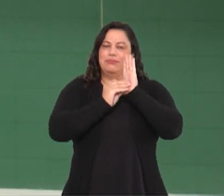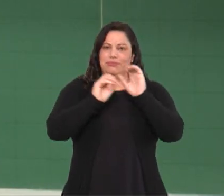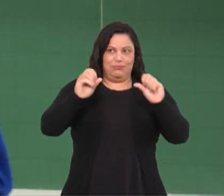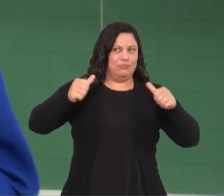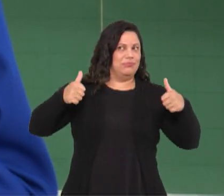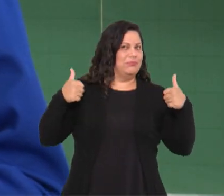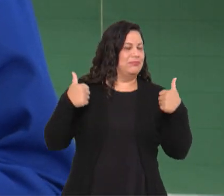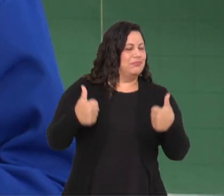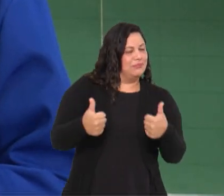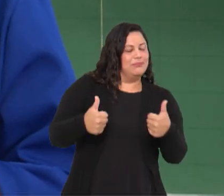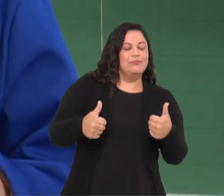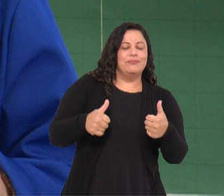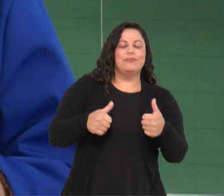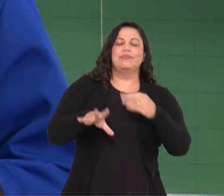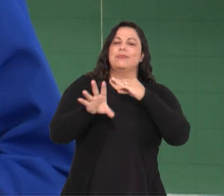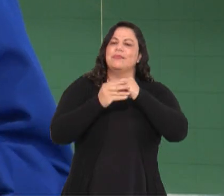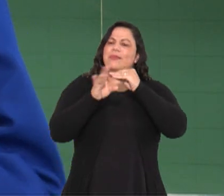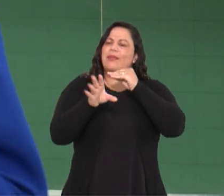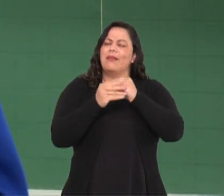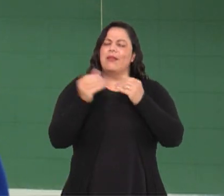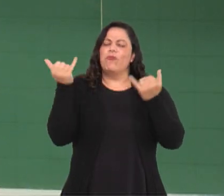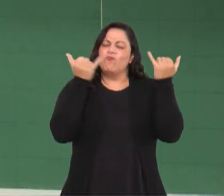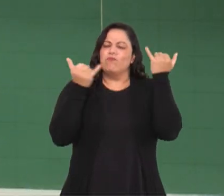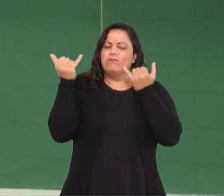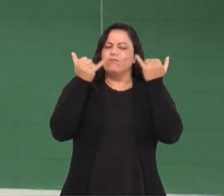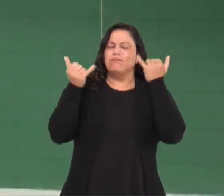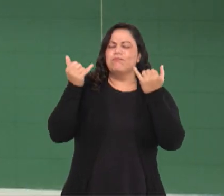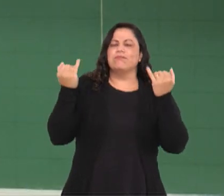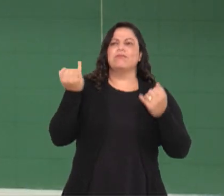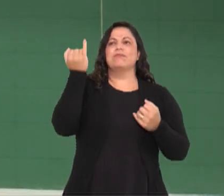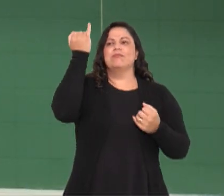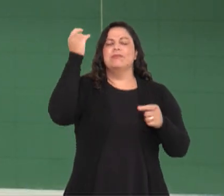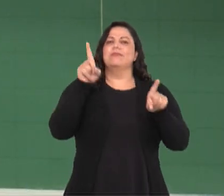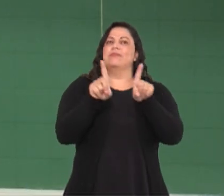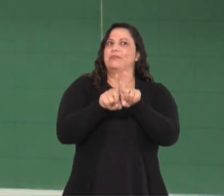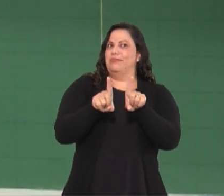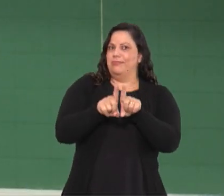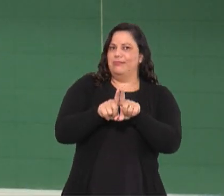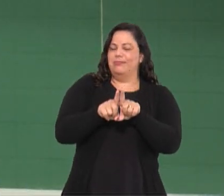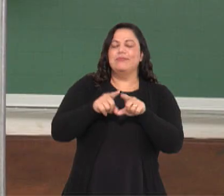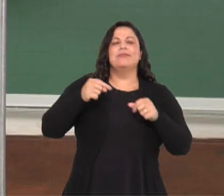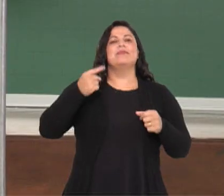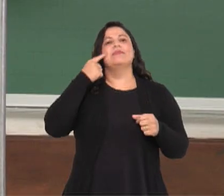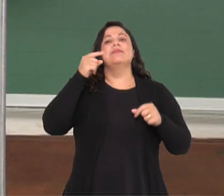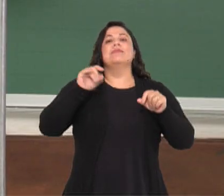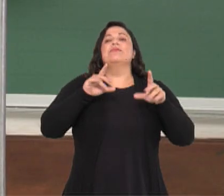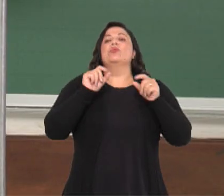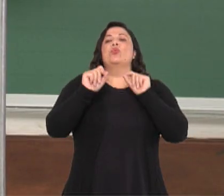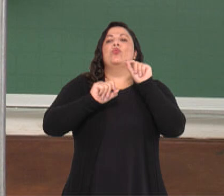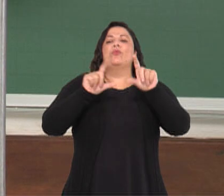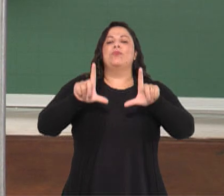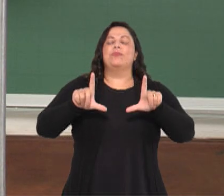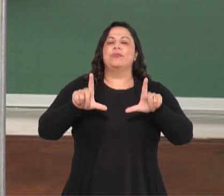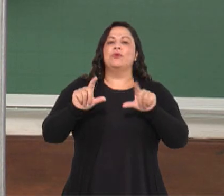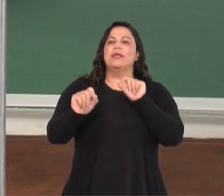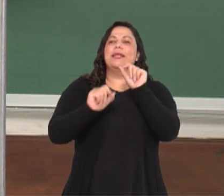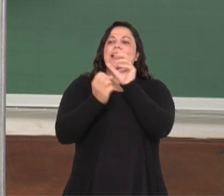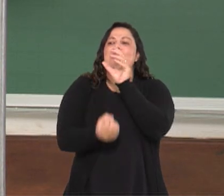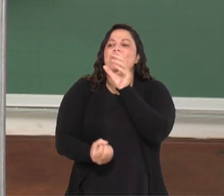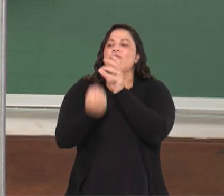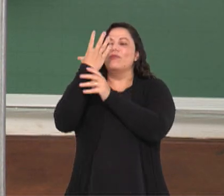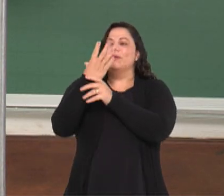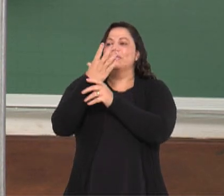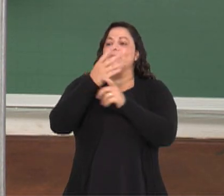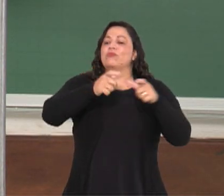E anotar também informações importantes. Então vamos lá. O tema da aula hoje é formação do território paranaense.